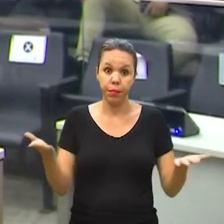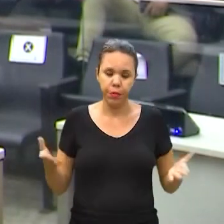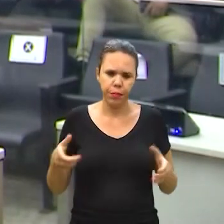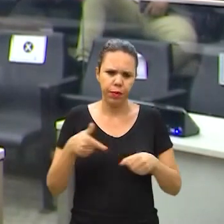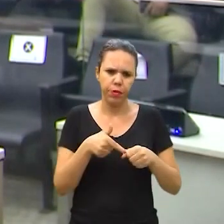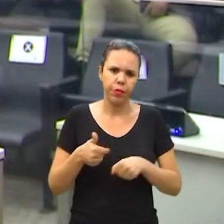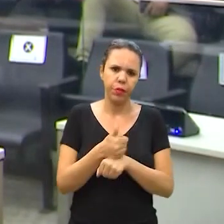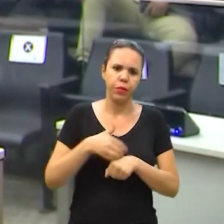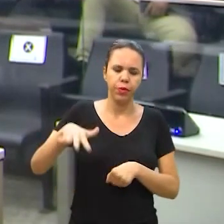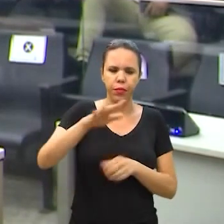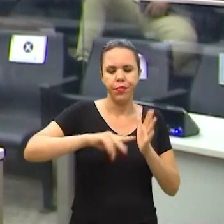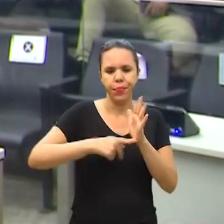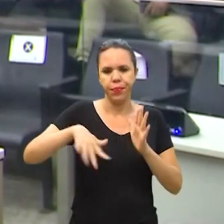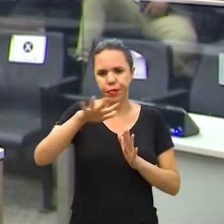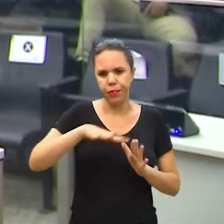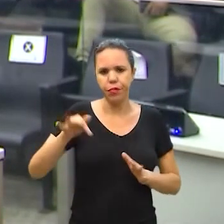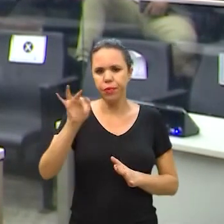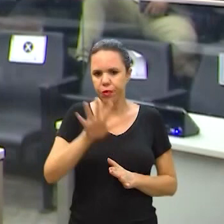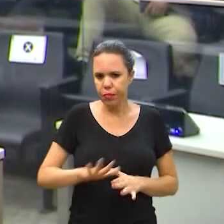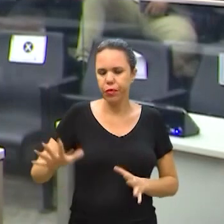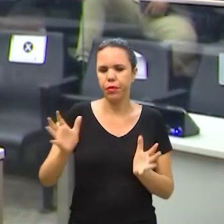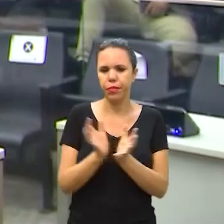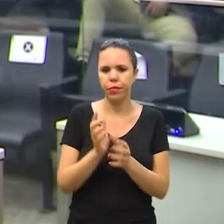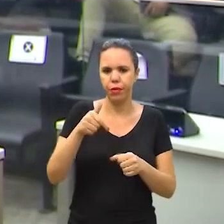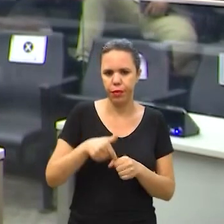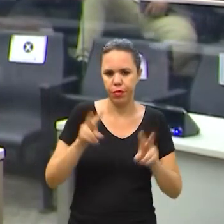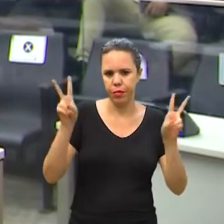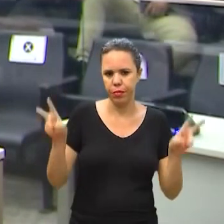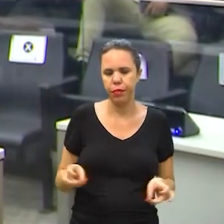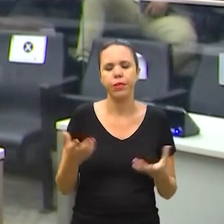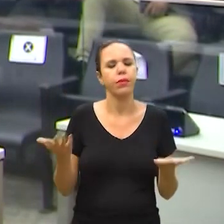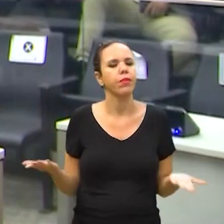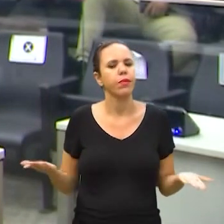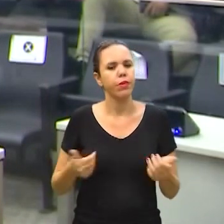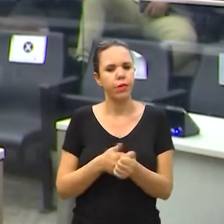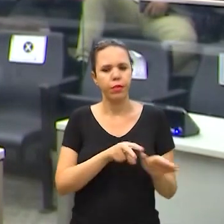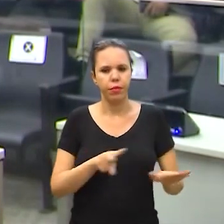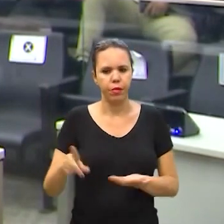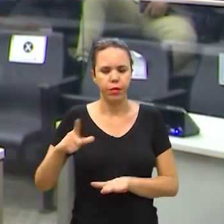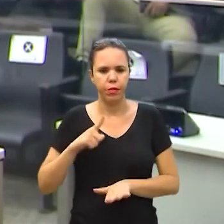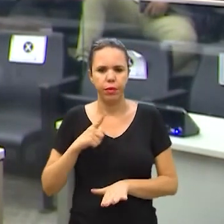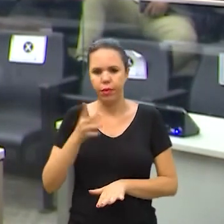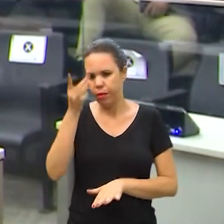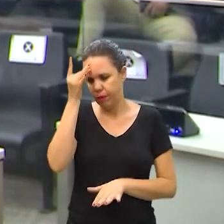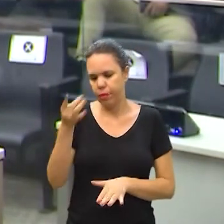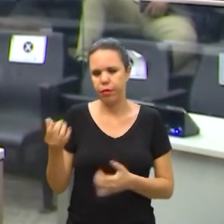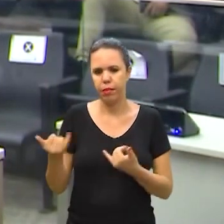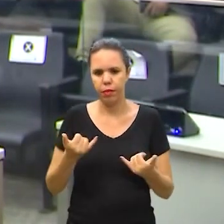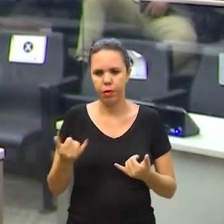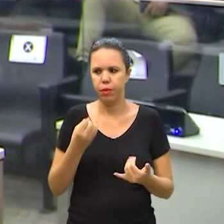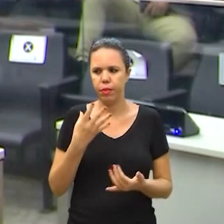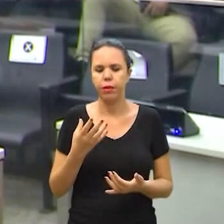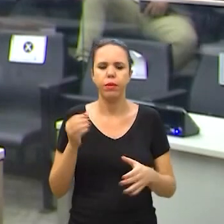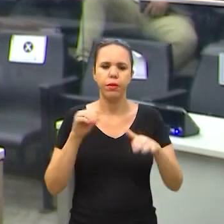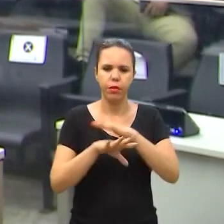pessoas, dos frentistas, dos sindicatos e da federação nessa questão. E recentemente, essa semana, eu tive uma notícia muito boa,